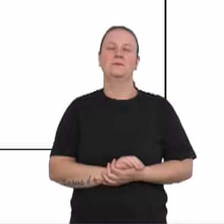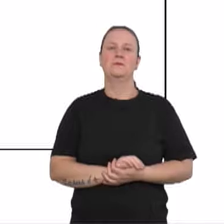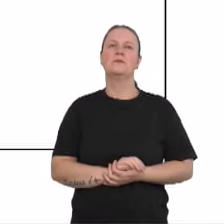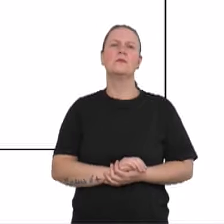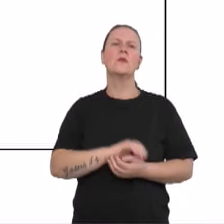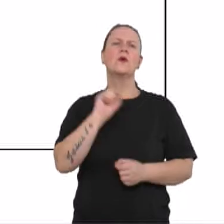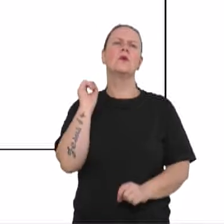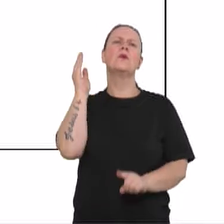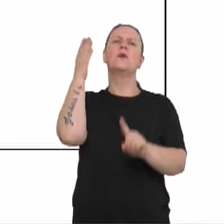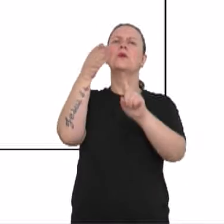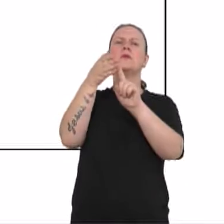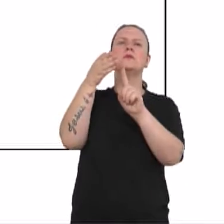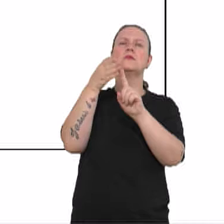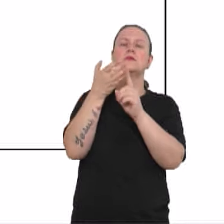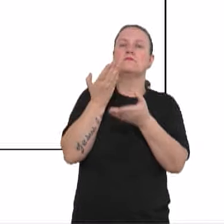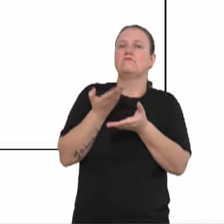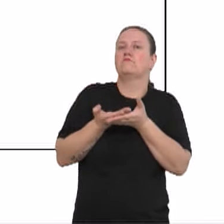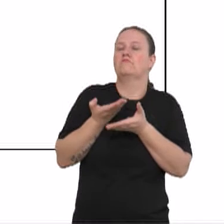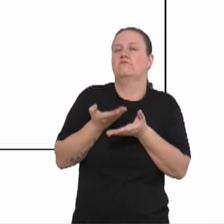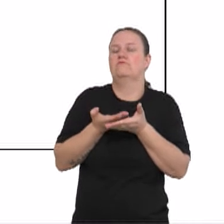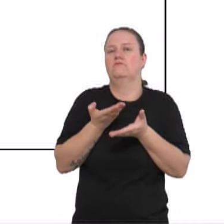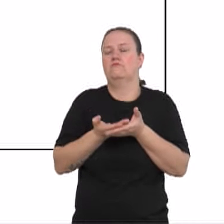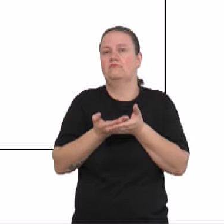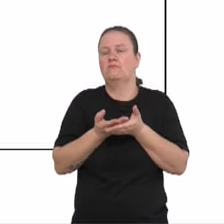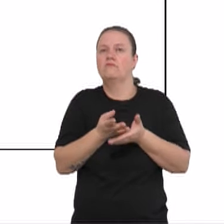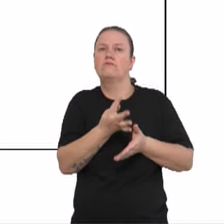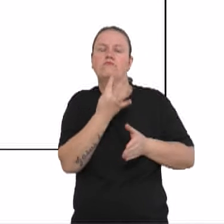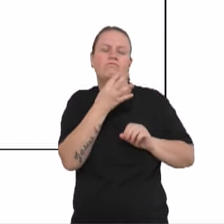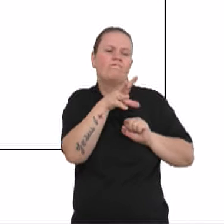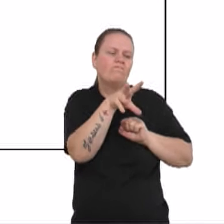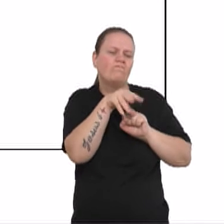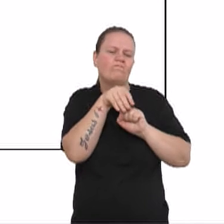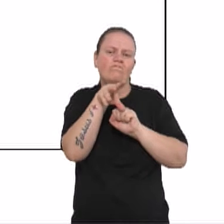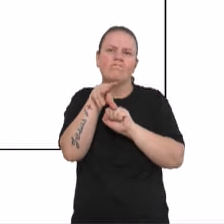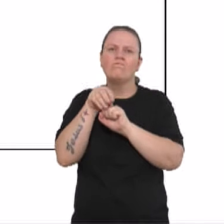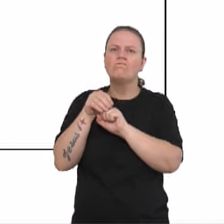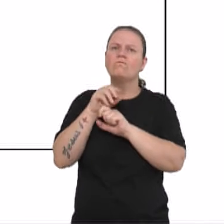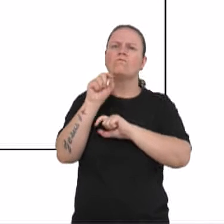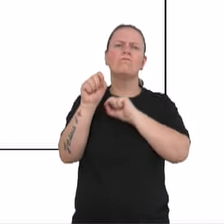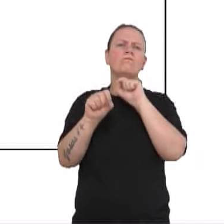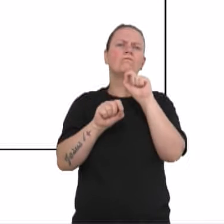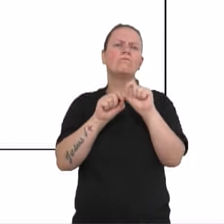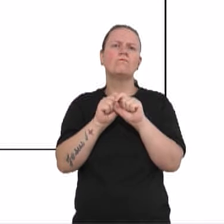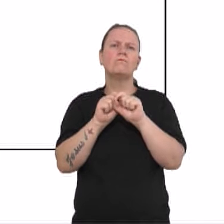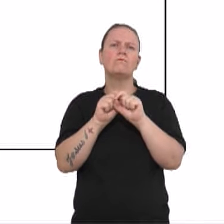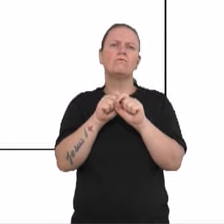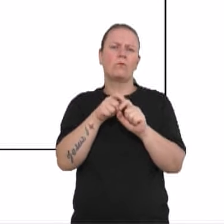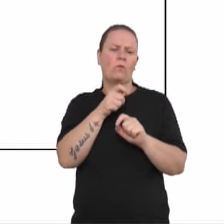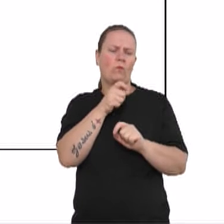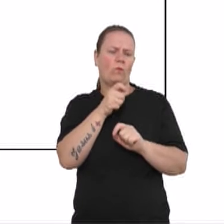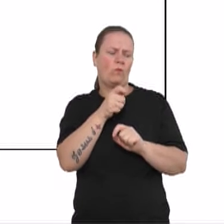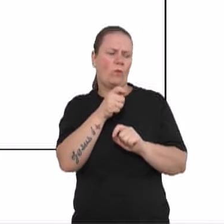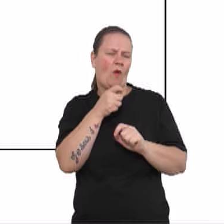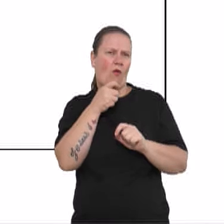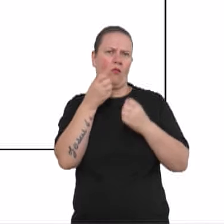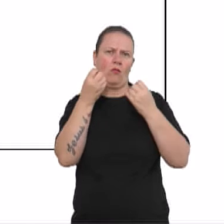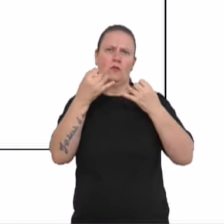Os objetivos desta aula: conhecer a composição da narrativa